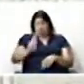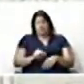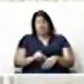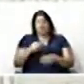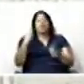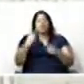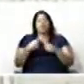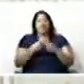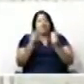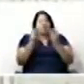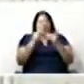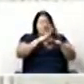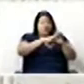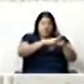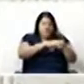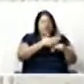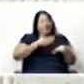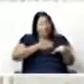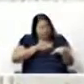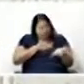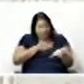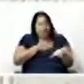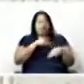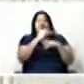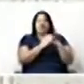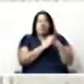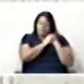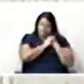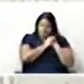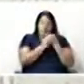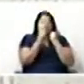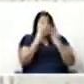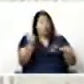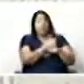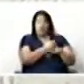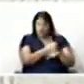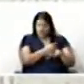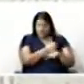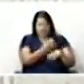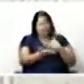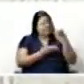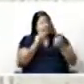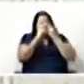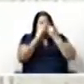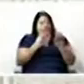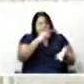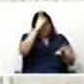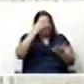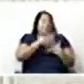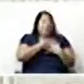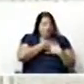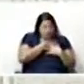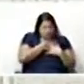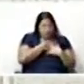quantidade enorme de pacientes que gostam dele, que têm carinho por ele, ele é um bom profissional, ele atende,